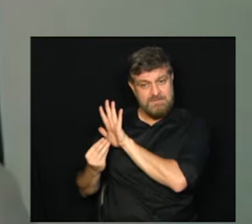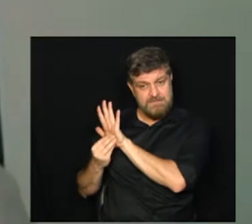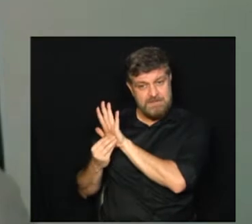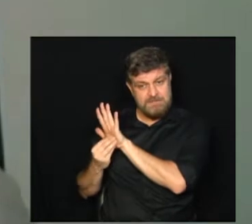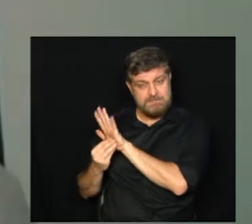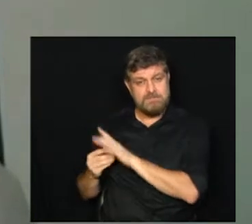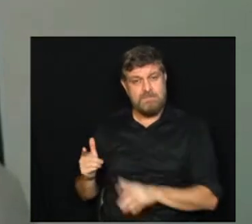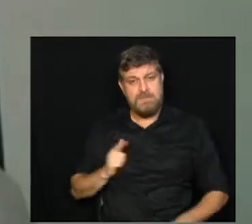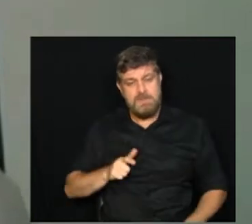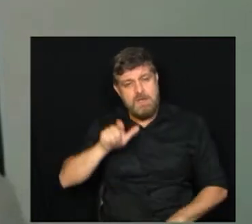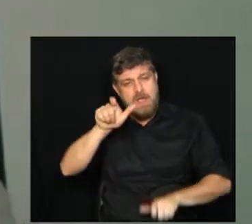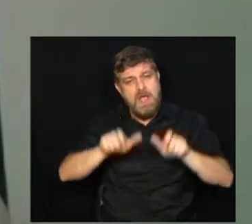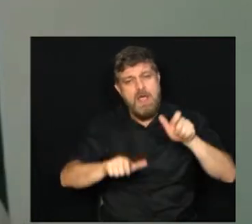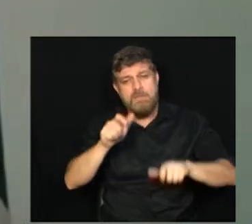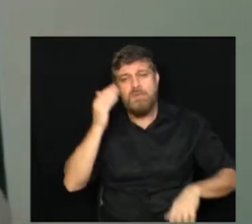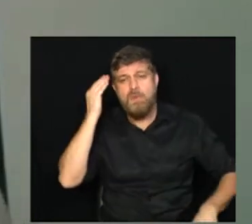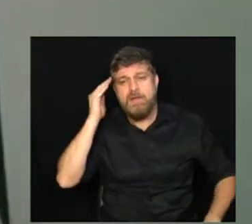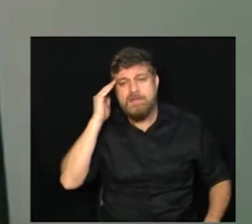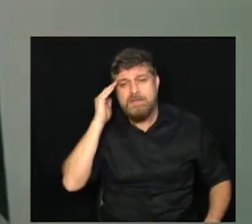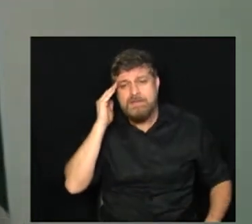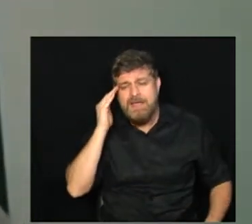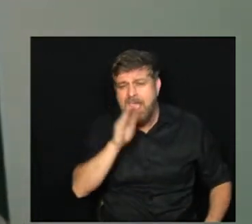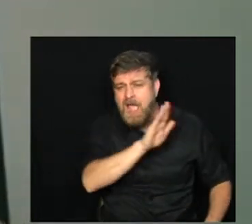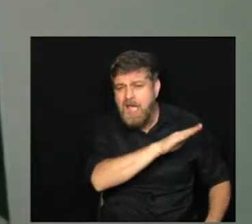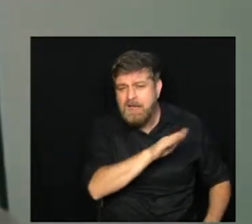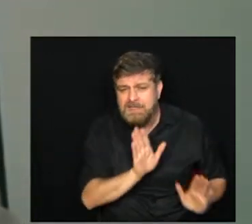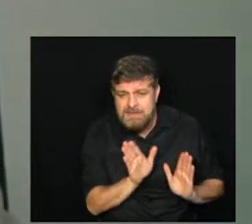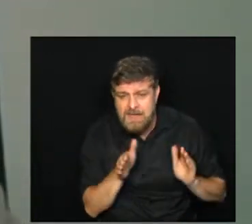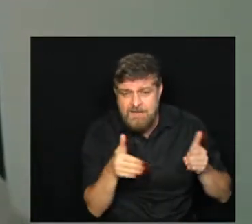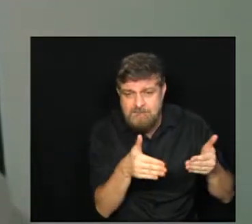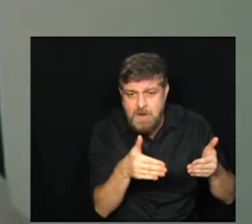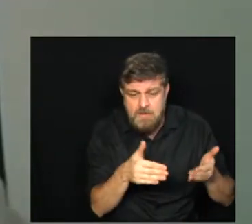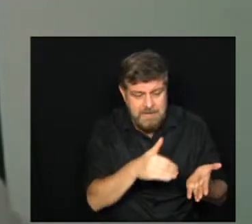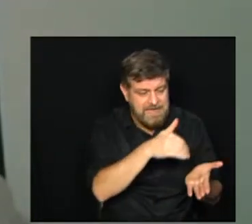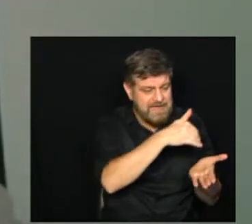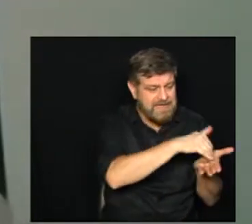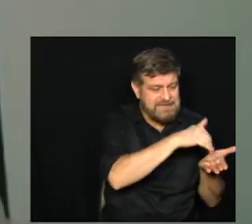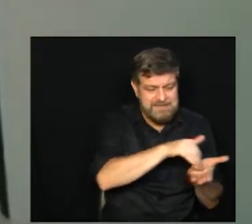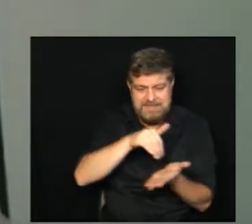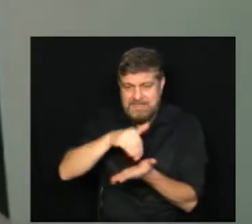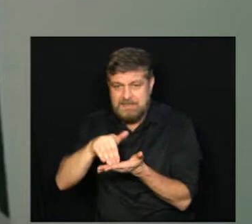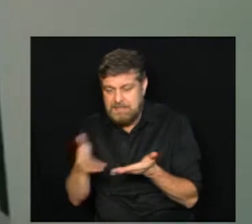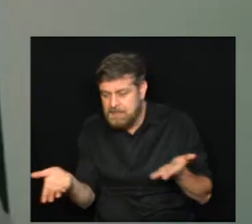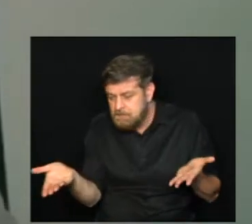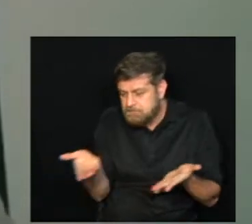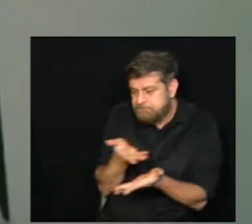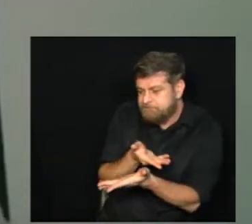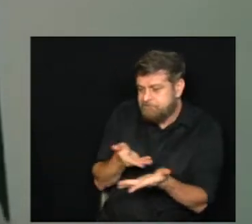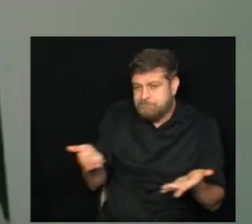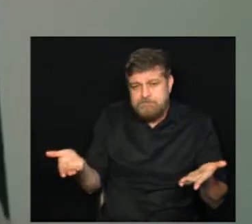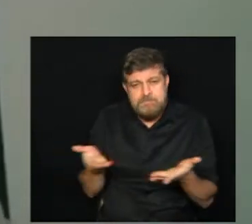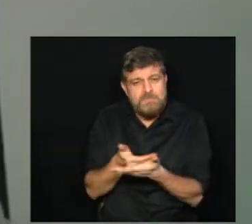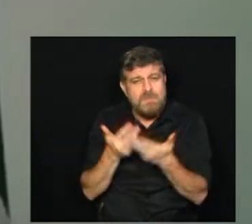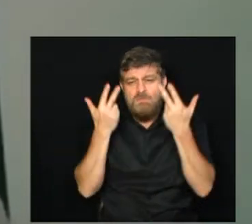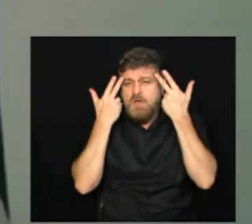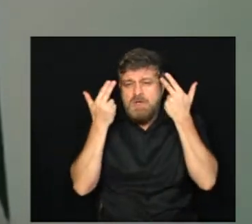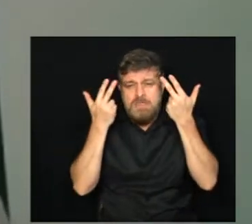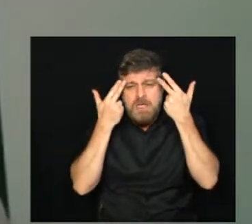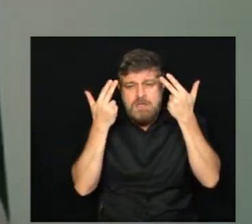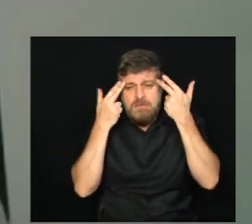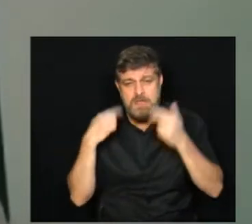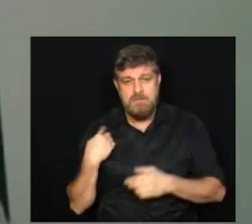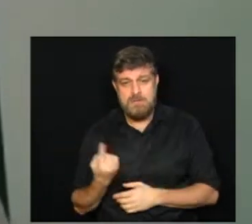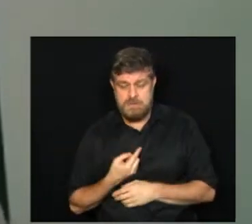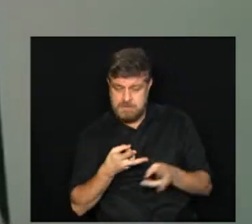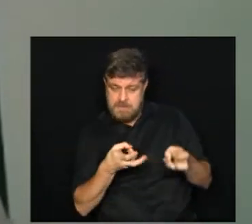que o foco era a criança, a questão intersetorial começou a ser construída naturalmente. A gente viu que, para cuidar